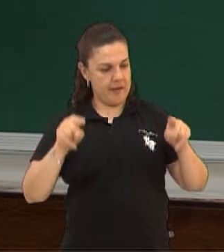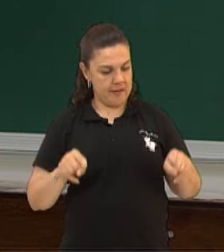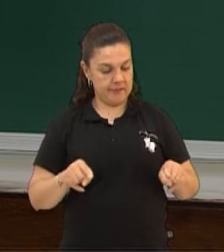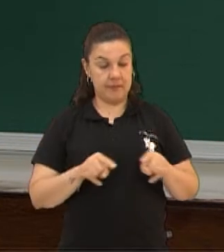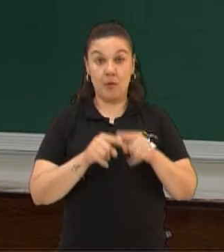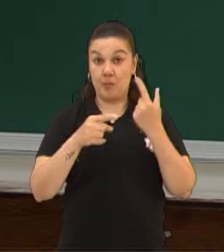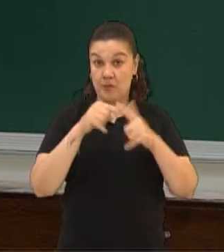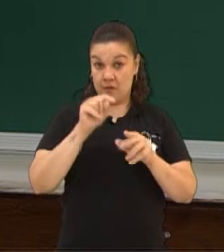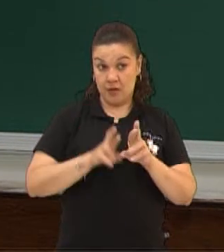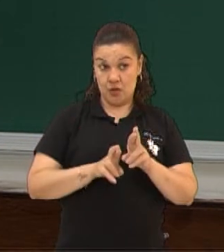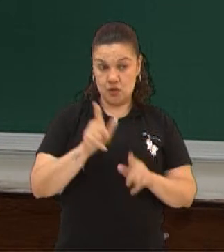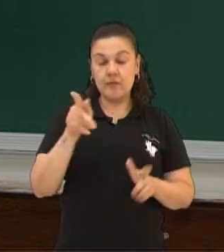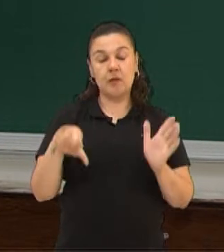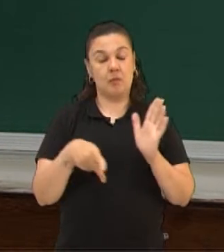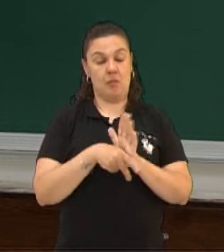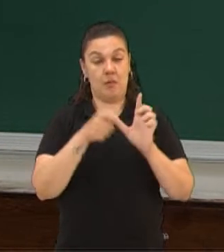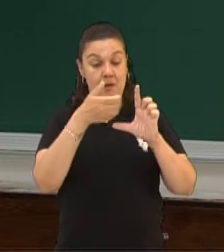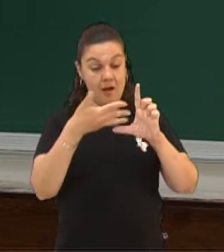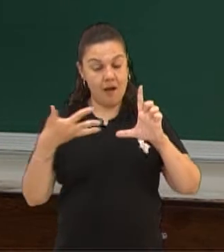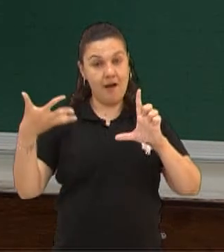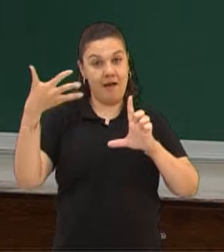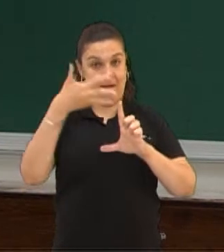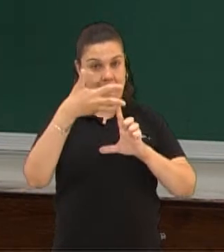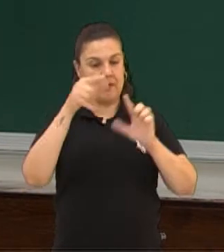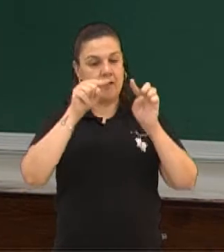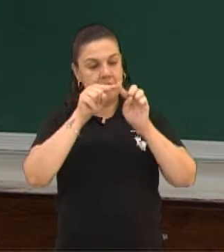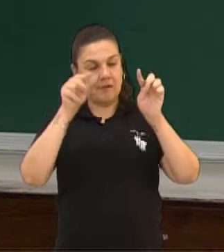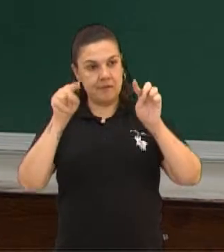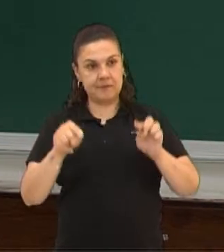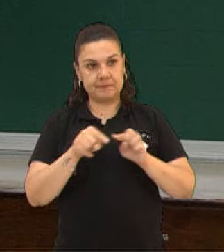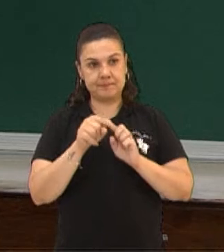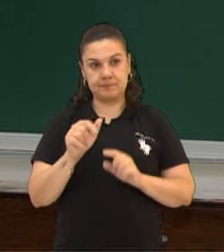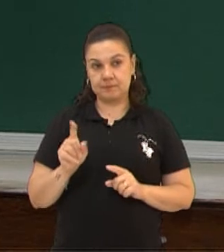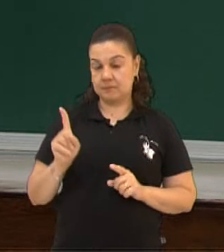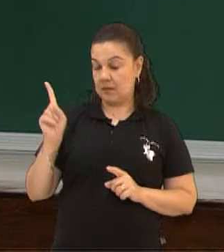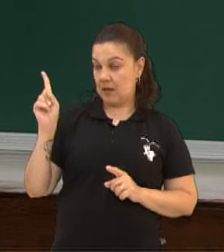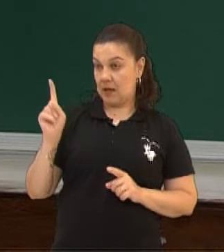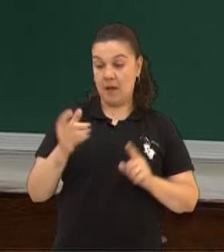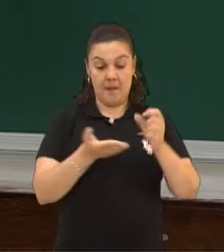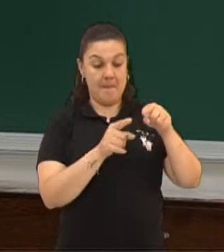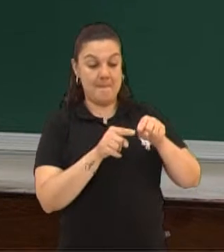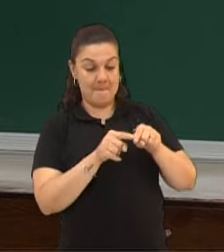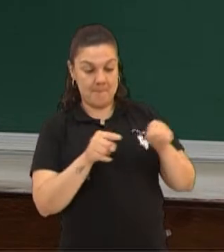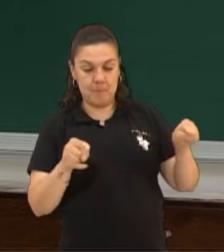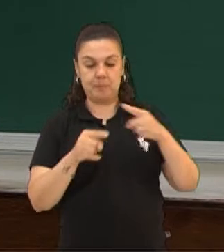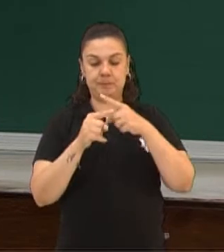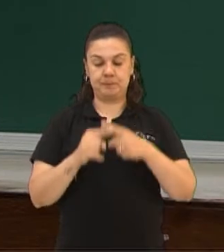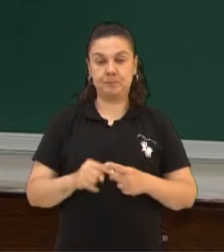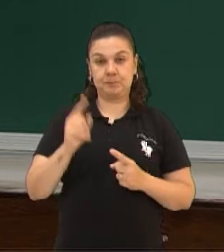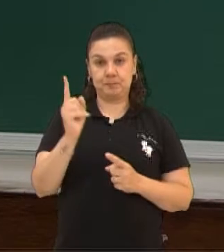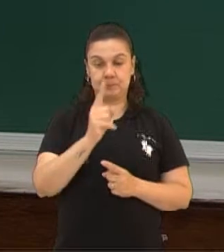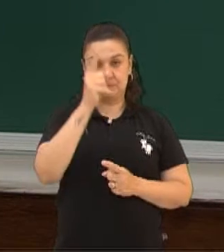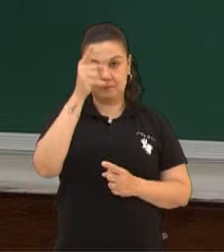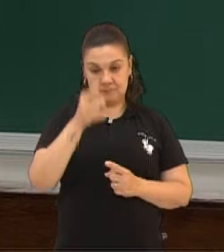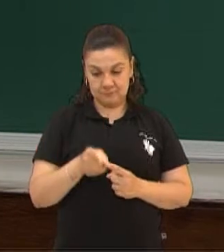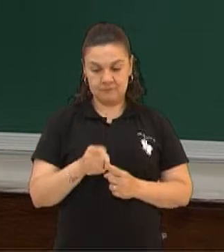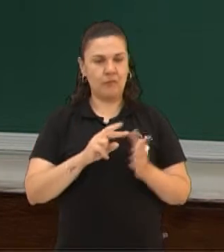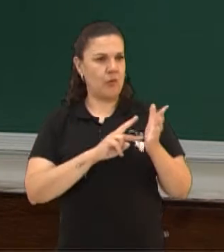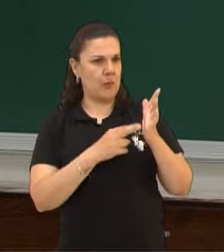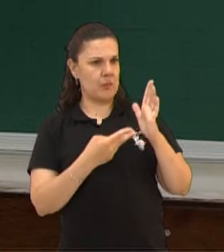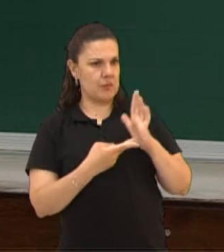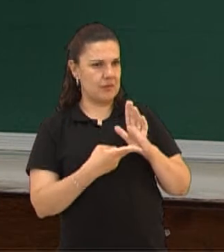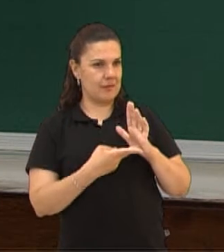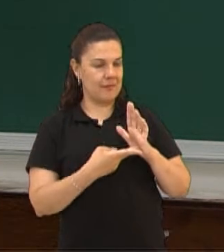medidas diferentes, nós usamos a área do retângulo, tá? Qual que é a fórmula? Base vezes altura, ou